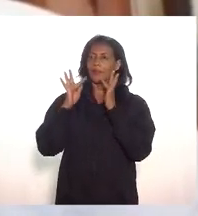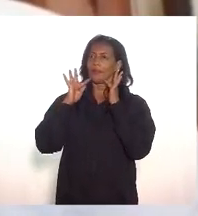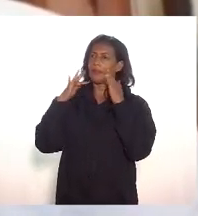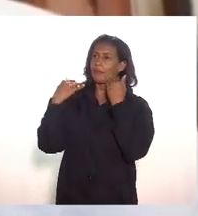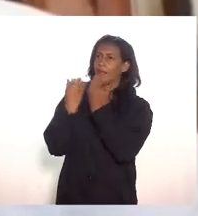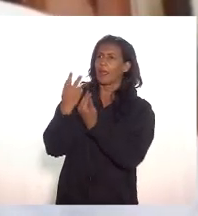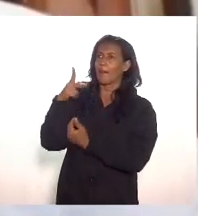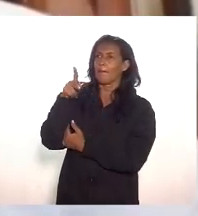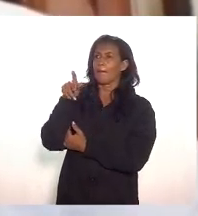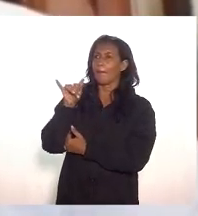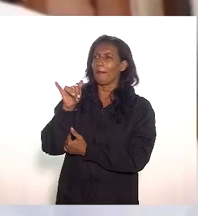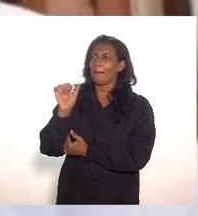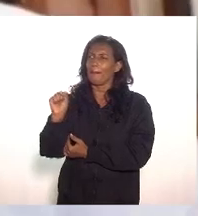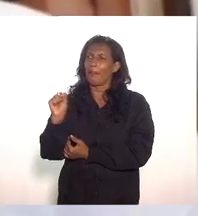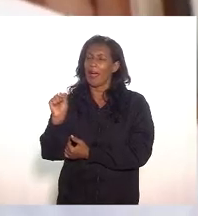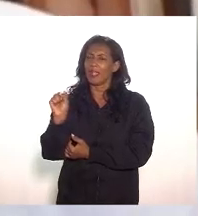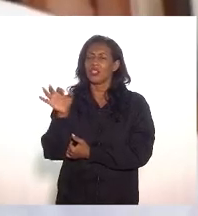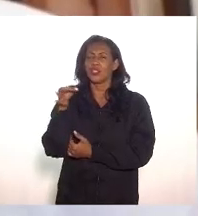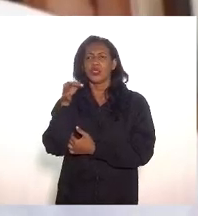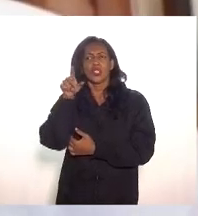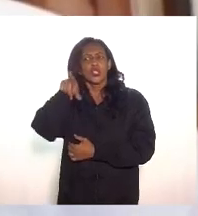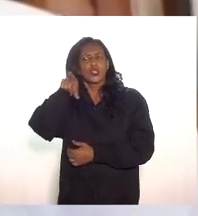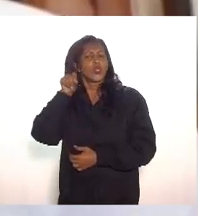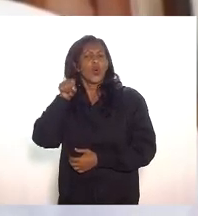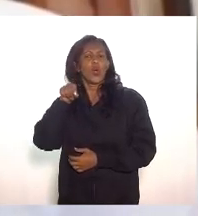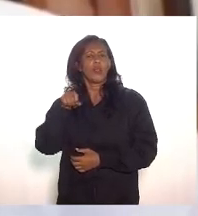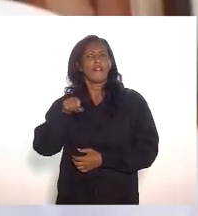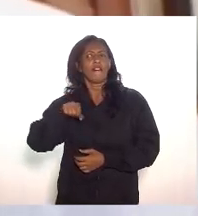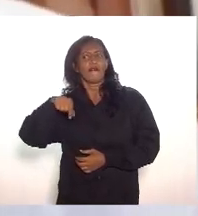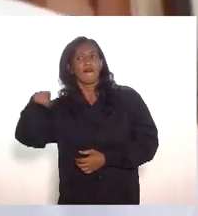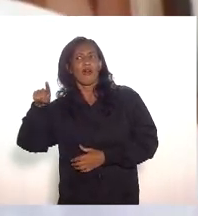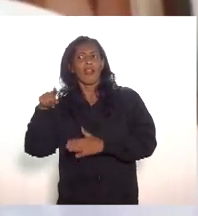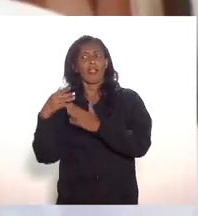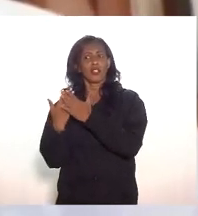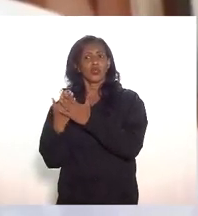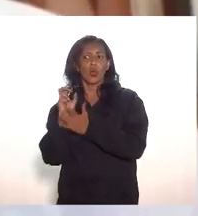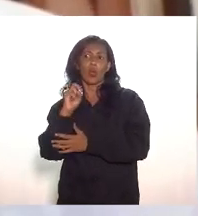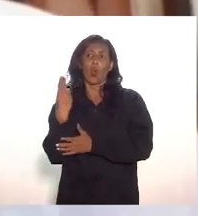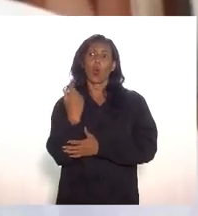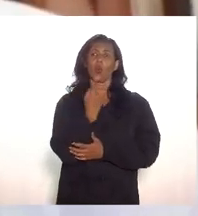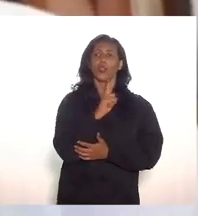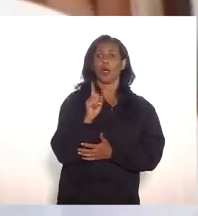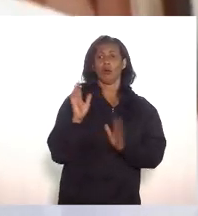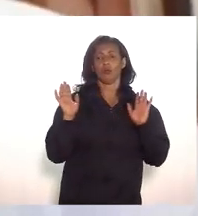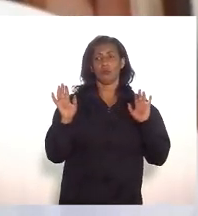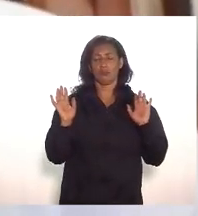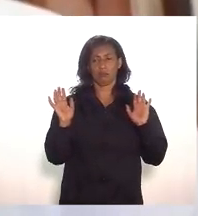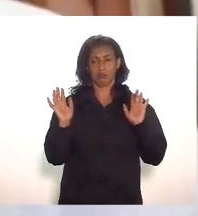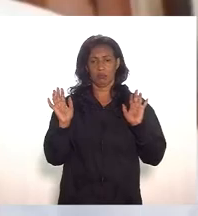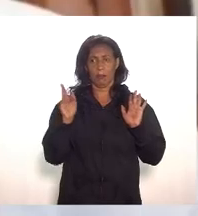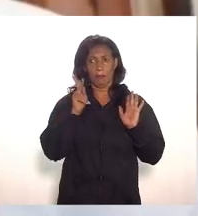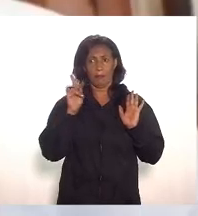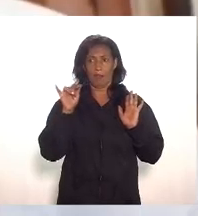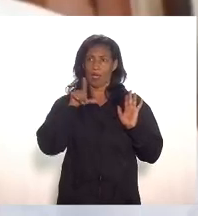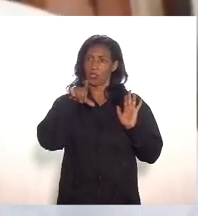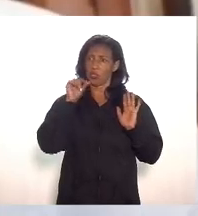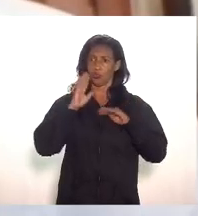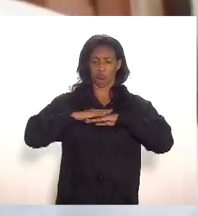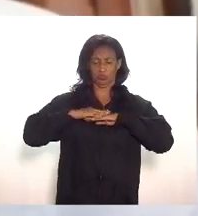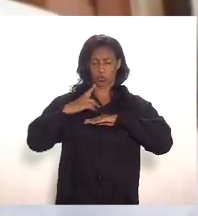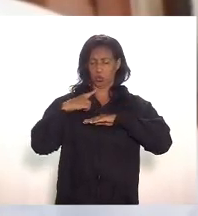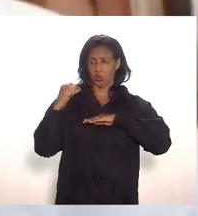de optar que o filho vá ou não à escola. O que está acontecendo? Dentro